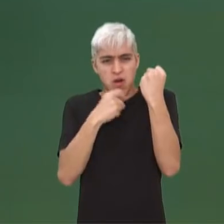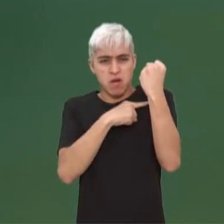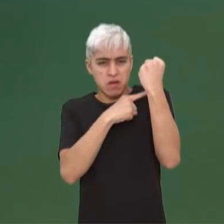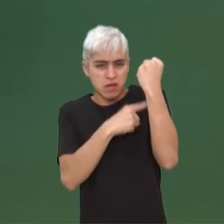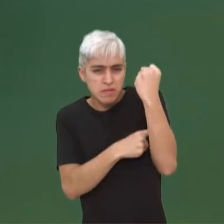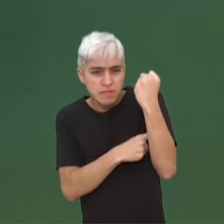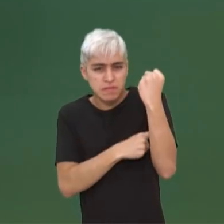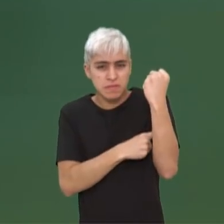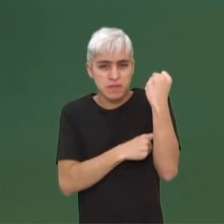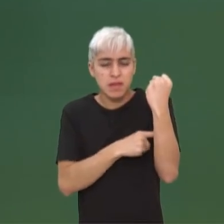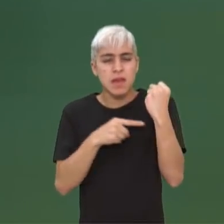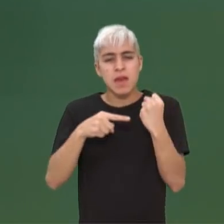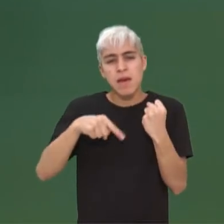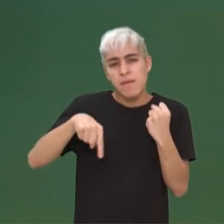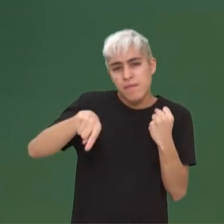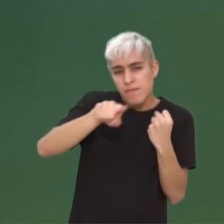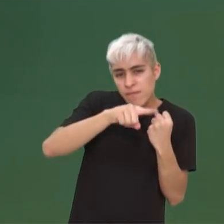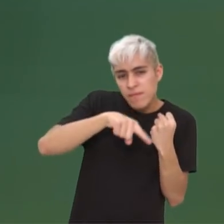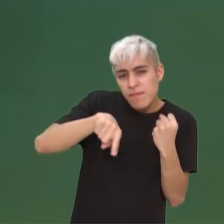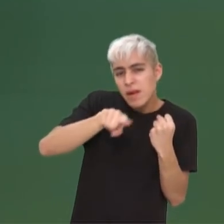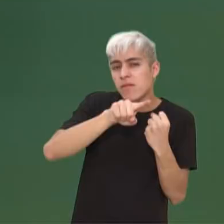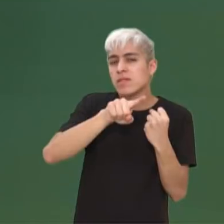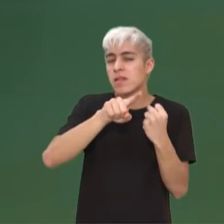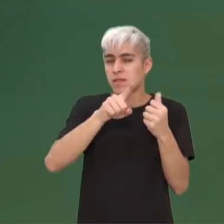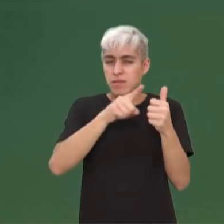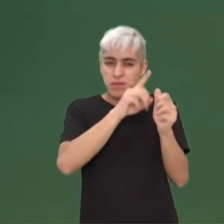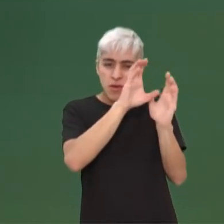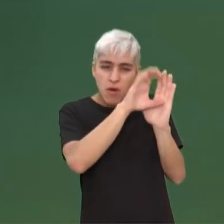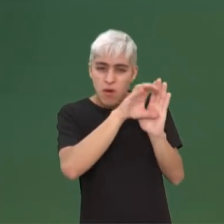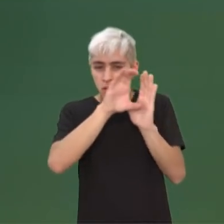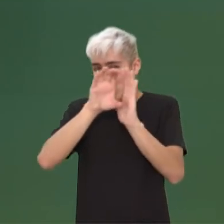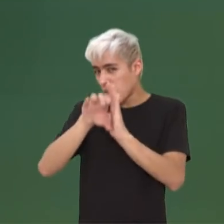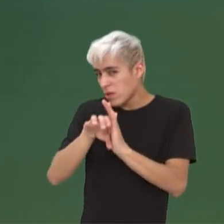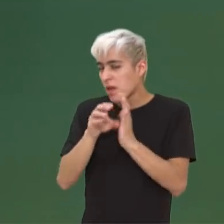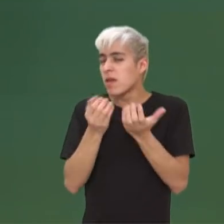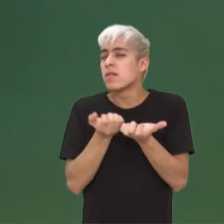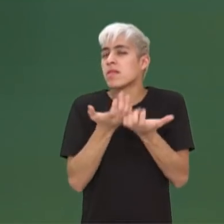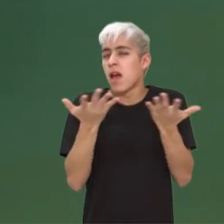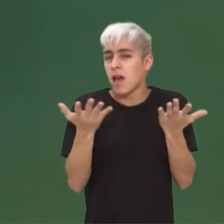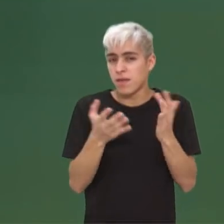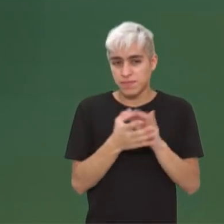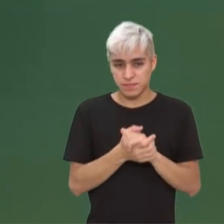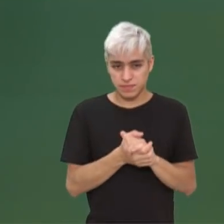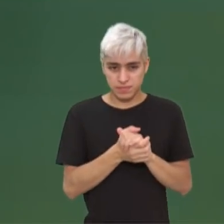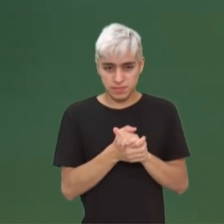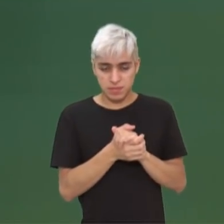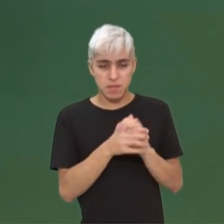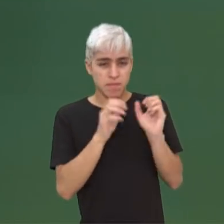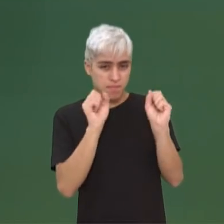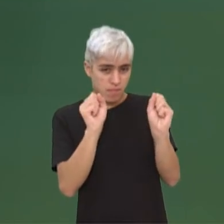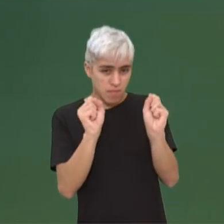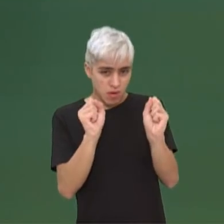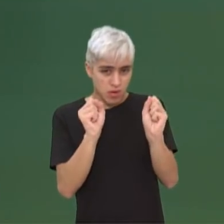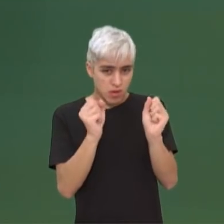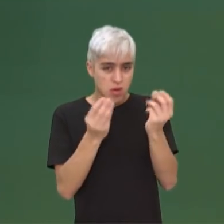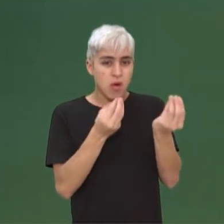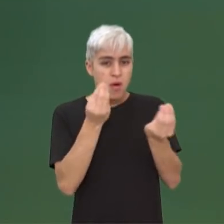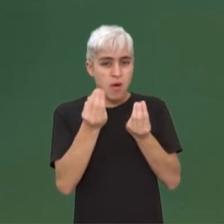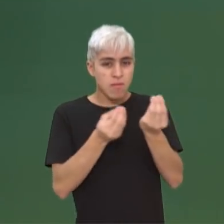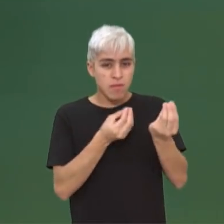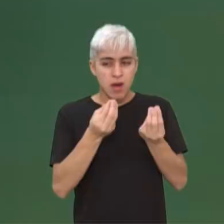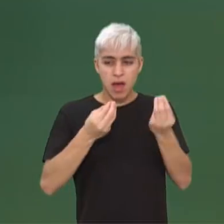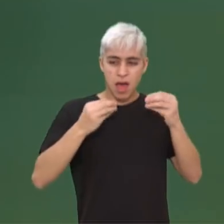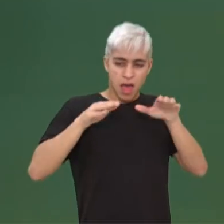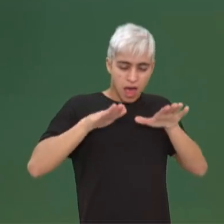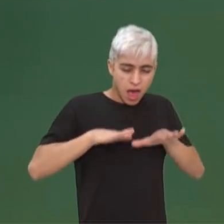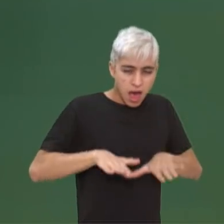a resistência corporal, eu já quero adiantar aqui dois conceitos e dois tipos ali de exercícios, sendo eles podendo ser classificados como aeróbico, quando